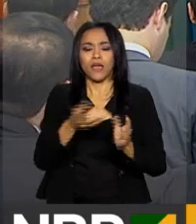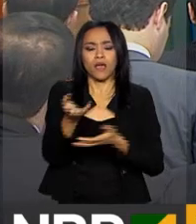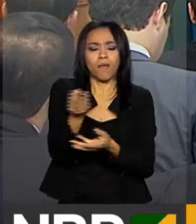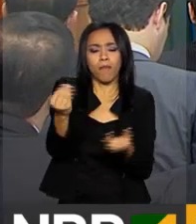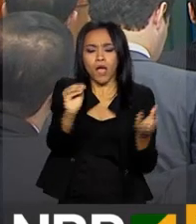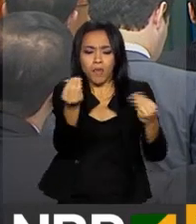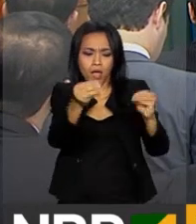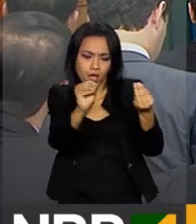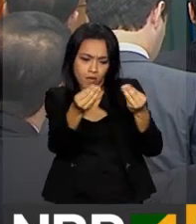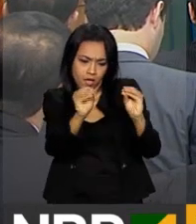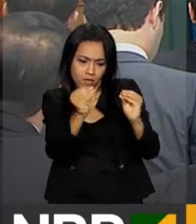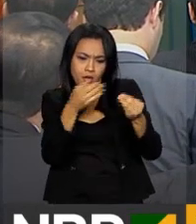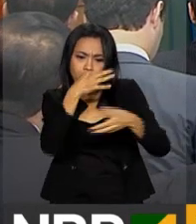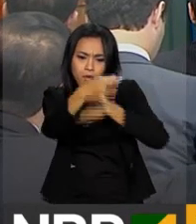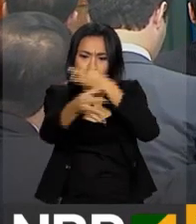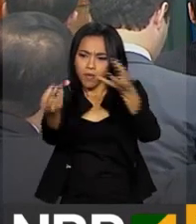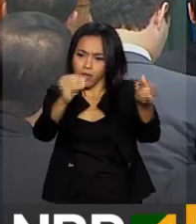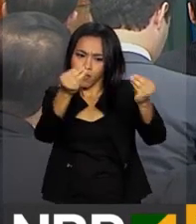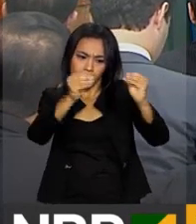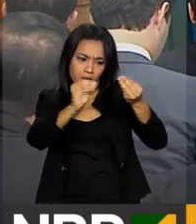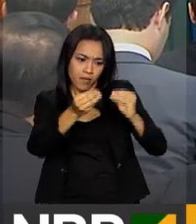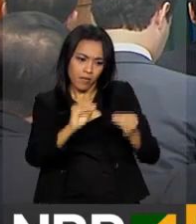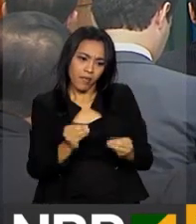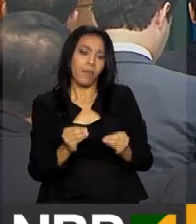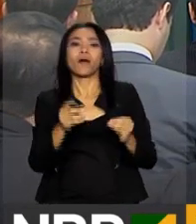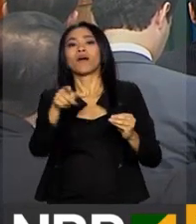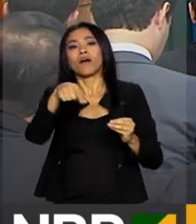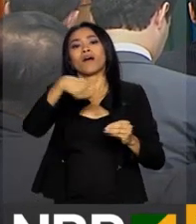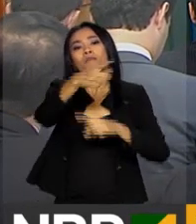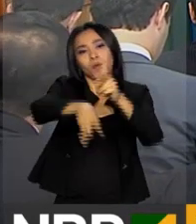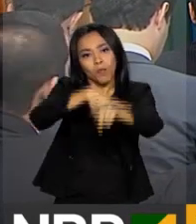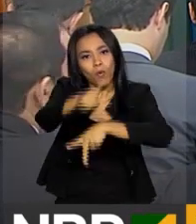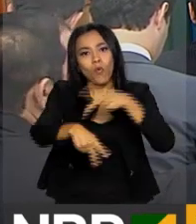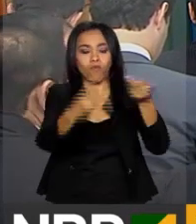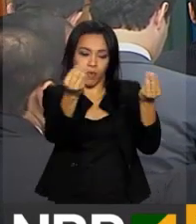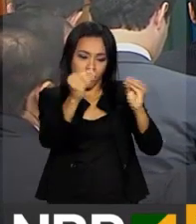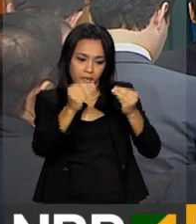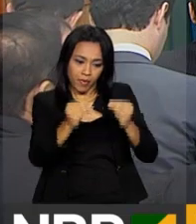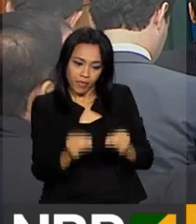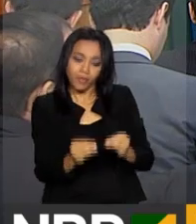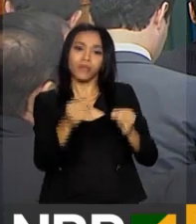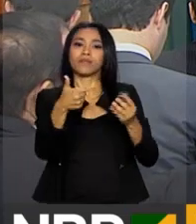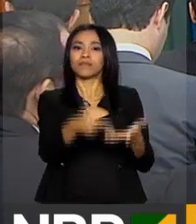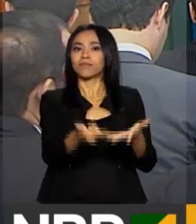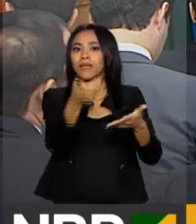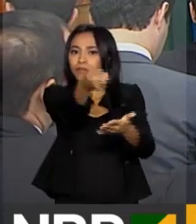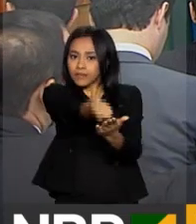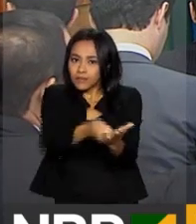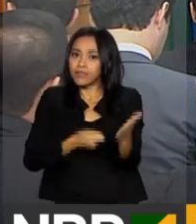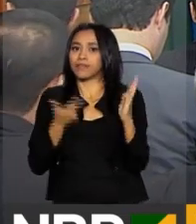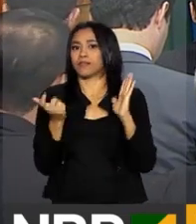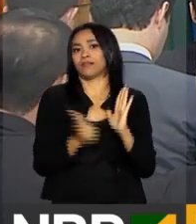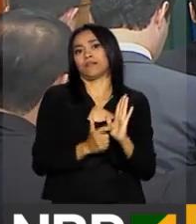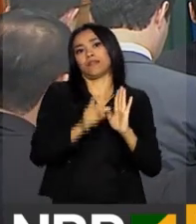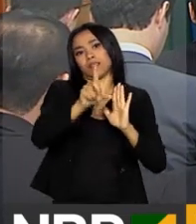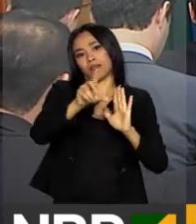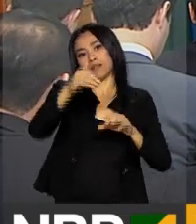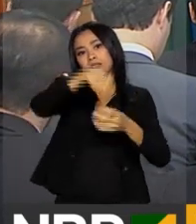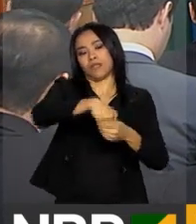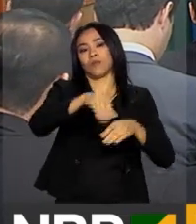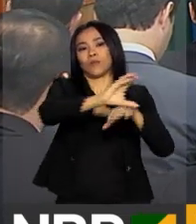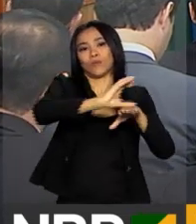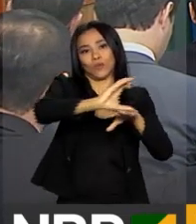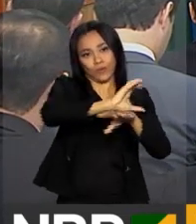ordem jurídica é democracia construída pela soberania popular é a democracia que está esculpindo inscrita na constituição